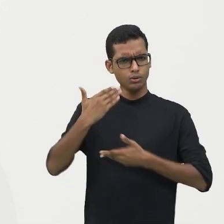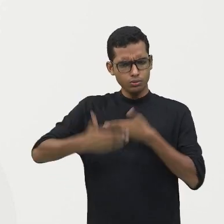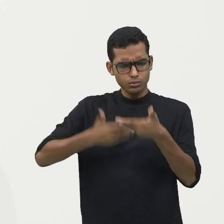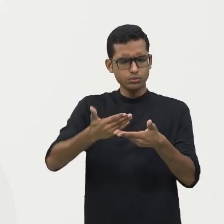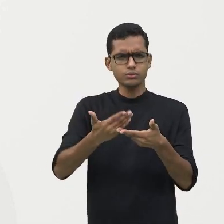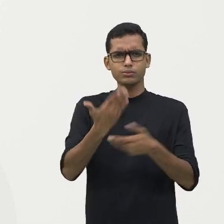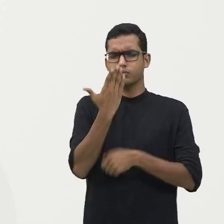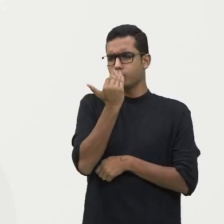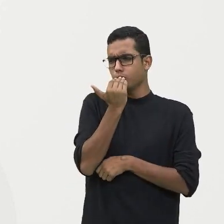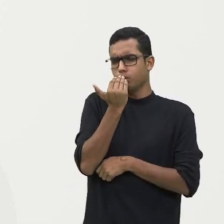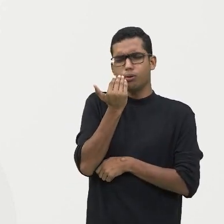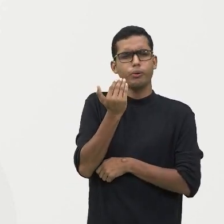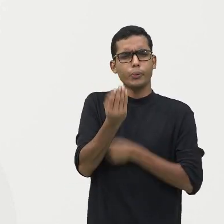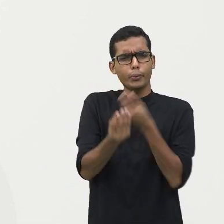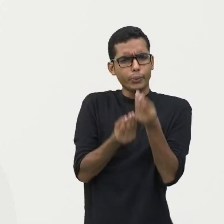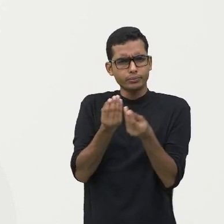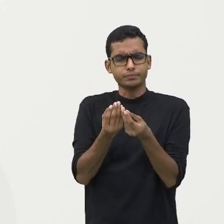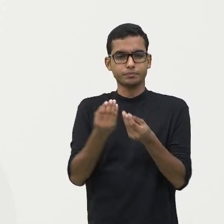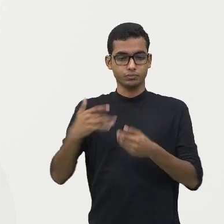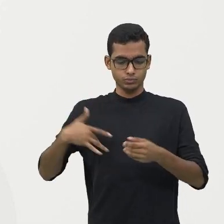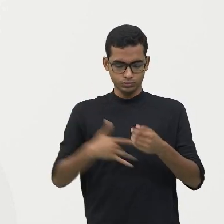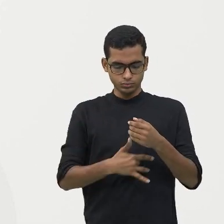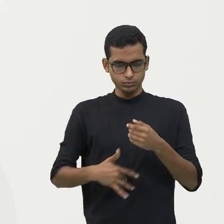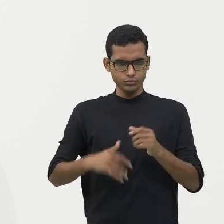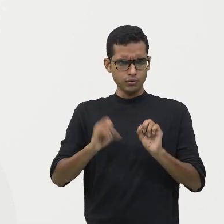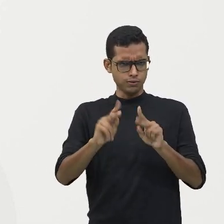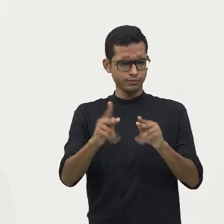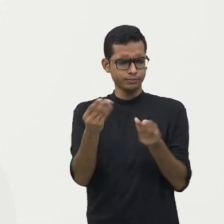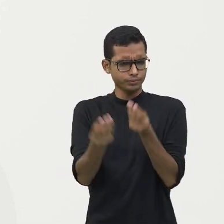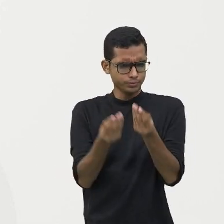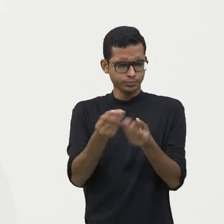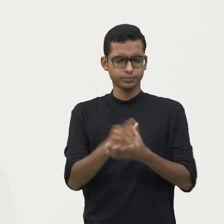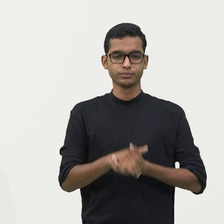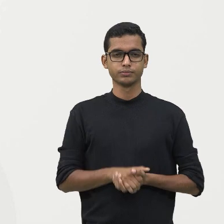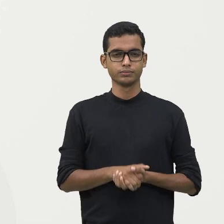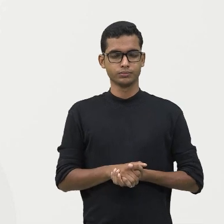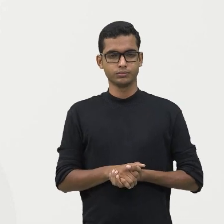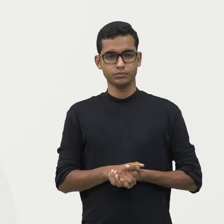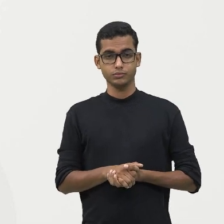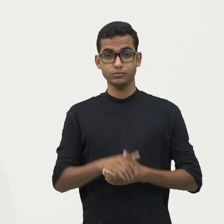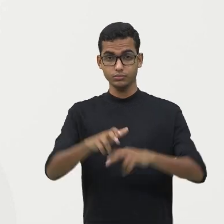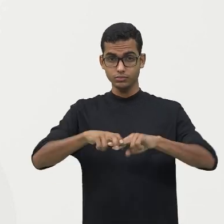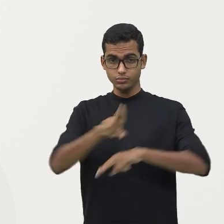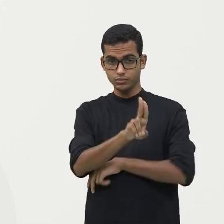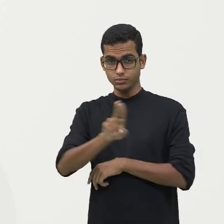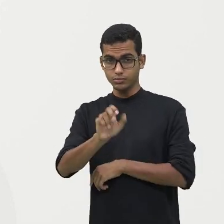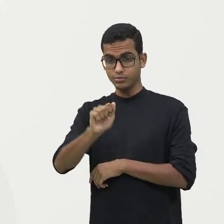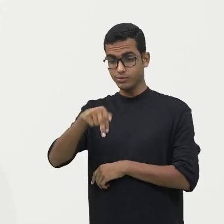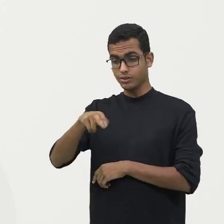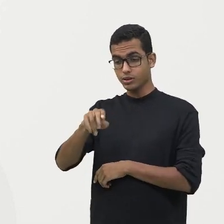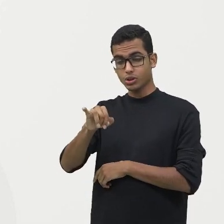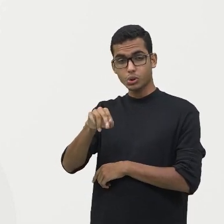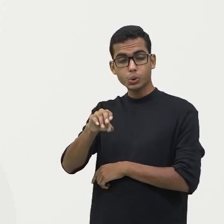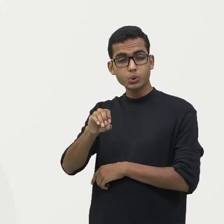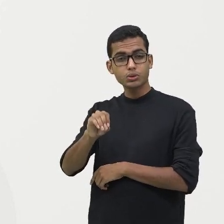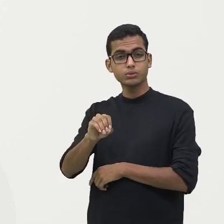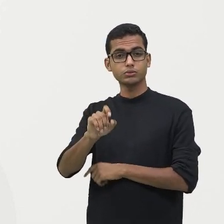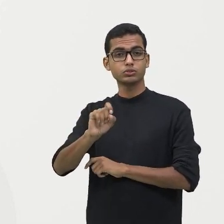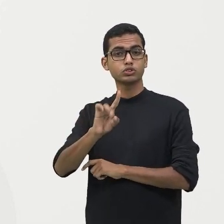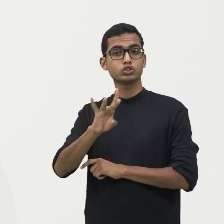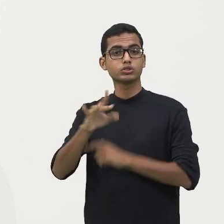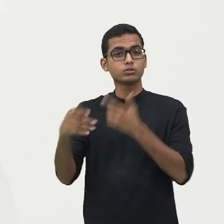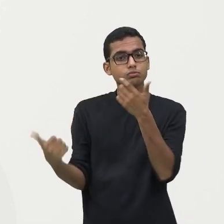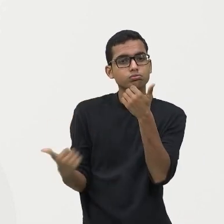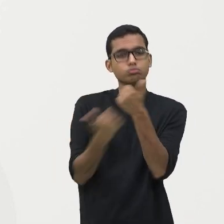não passa por esses órgãos, tá? Elas são, por isso que o nome é anexo, é o que ajuda. Anexo é o que